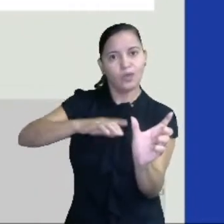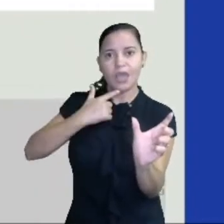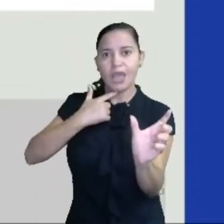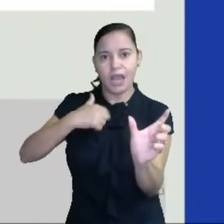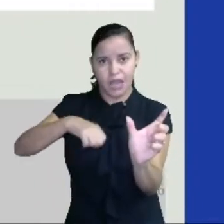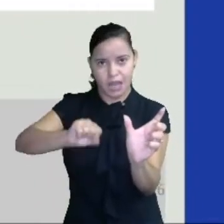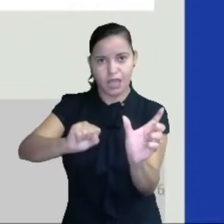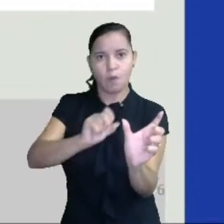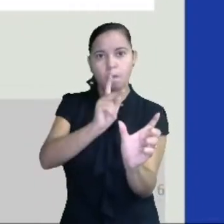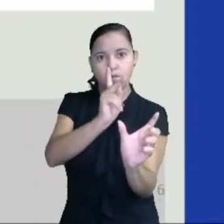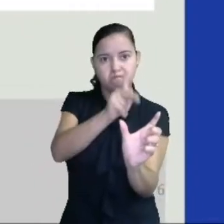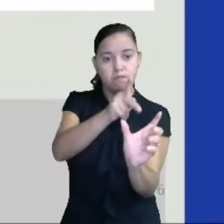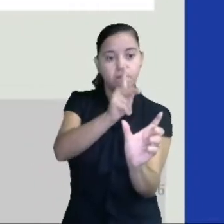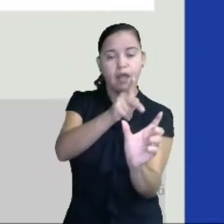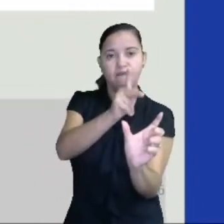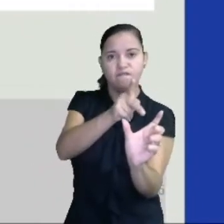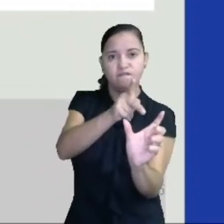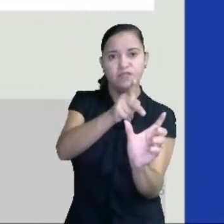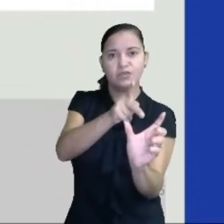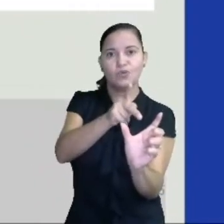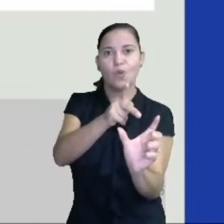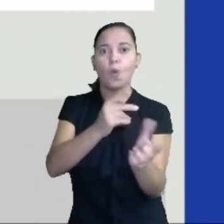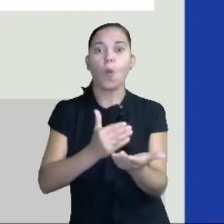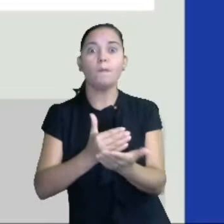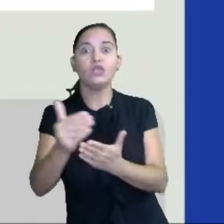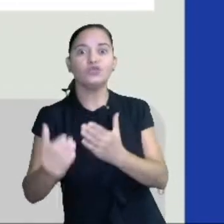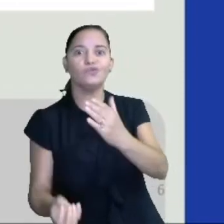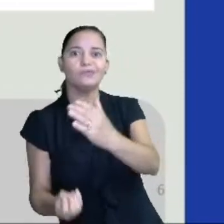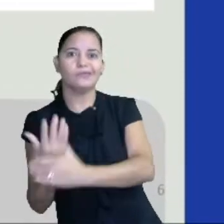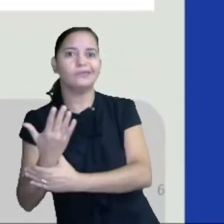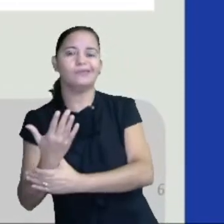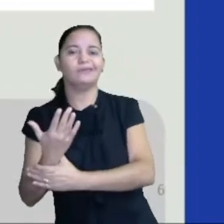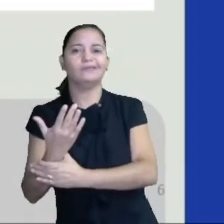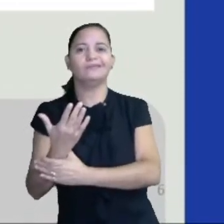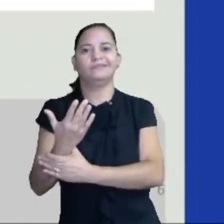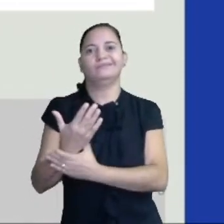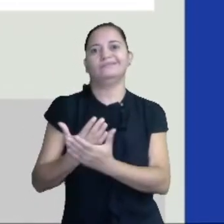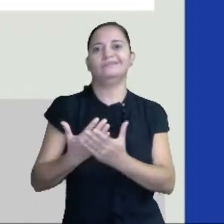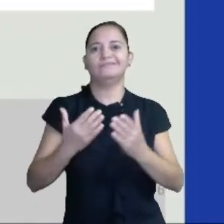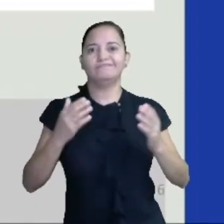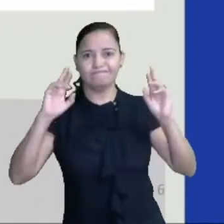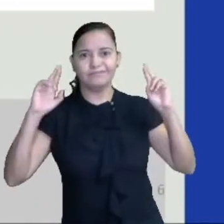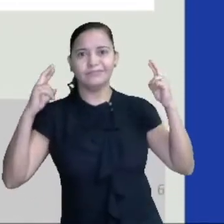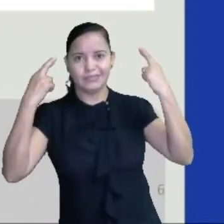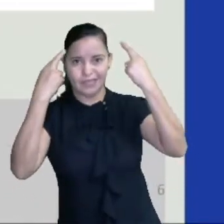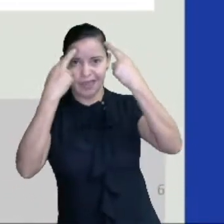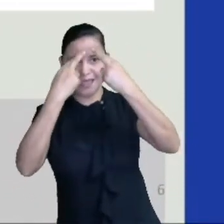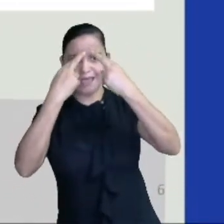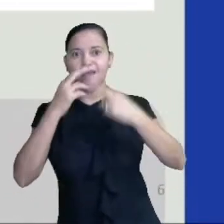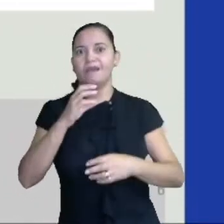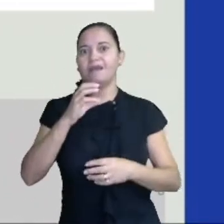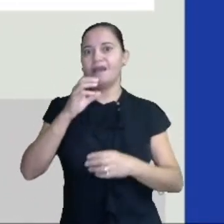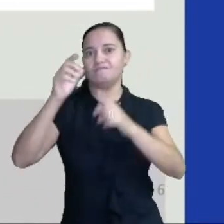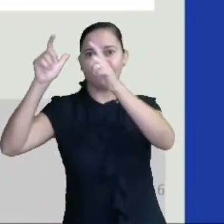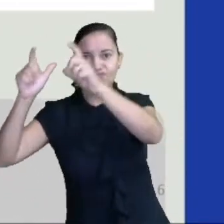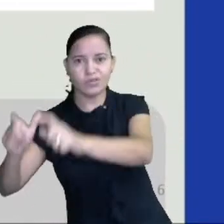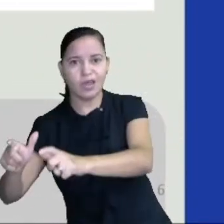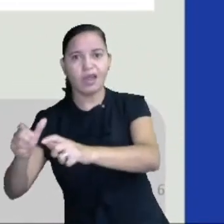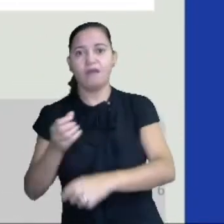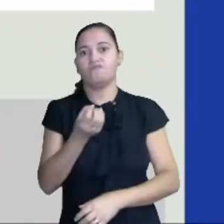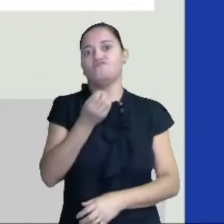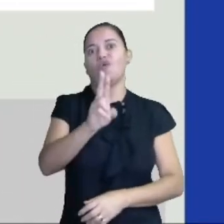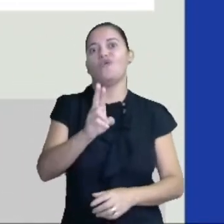origem latina ou grega. Confira ali as listas com os respectivos